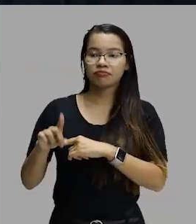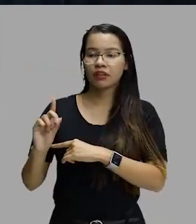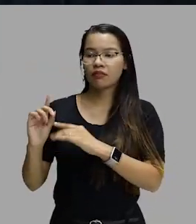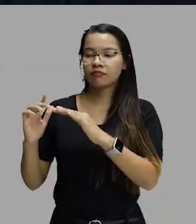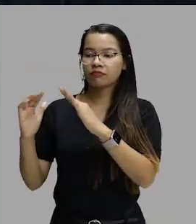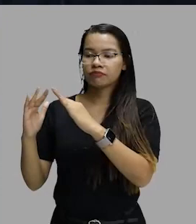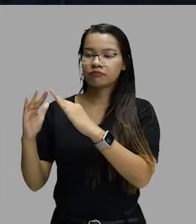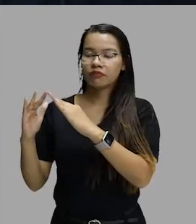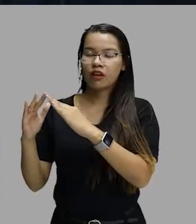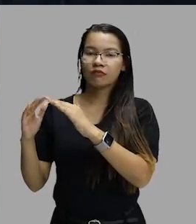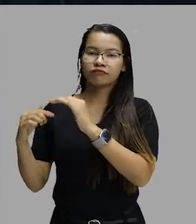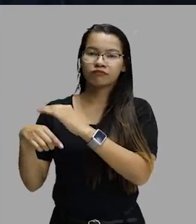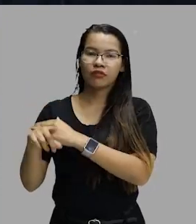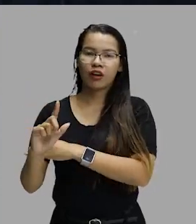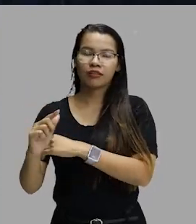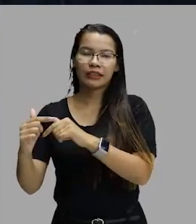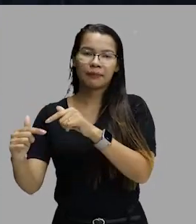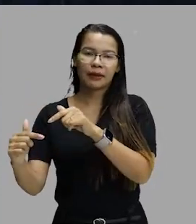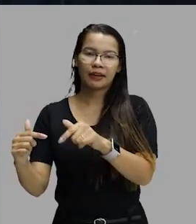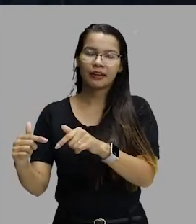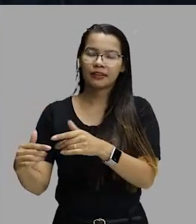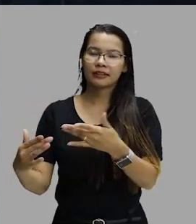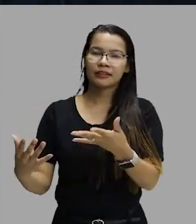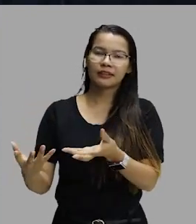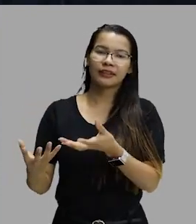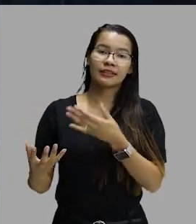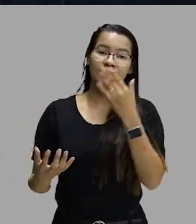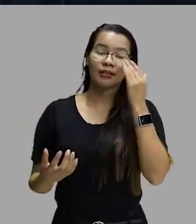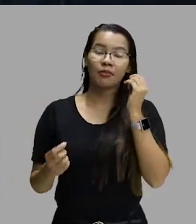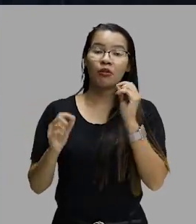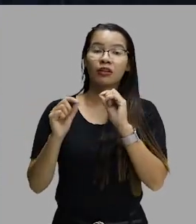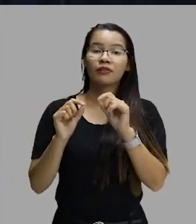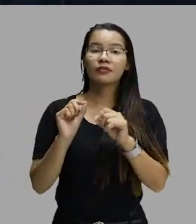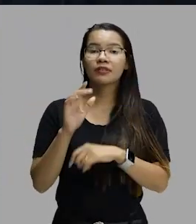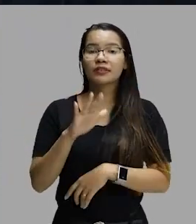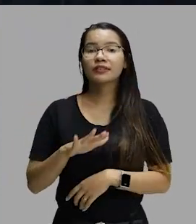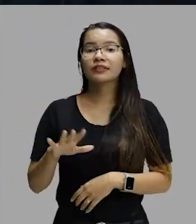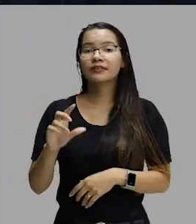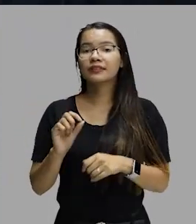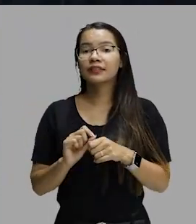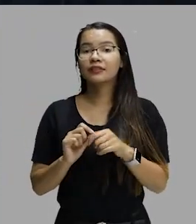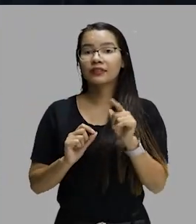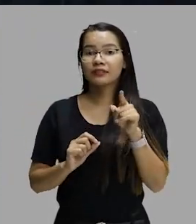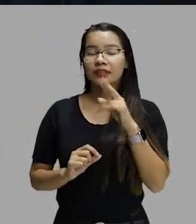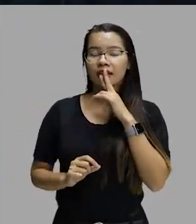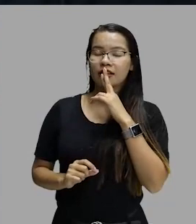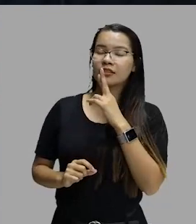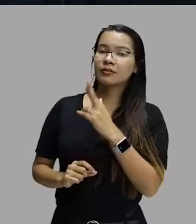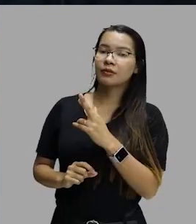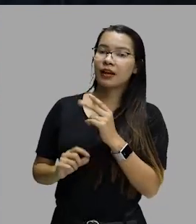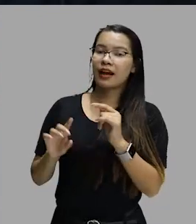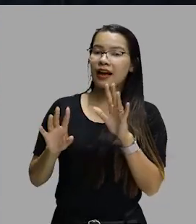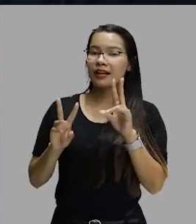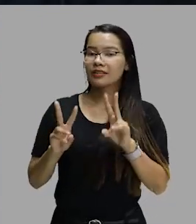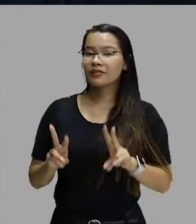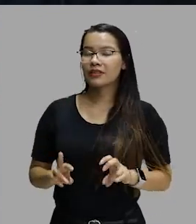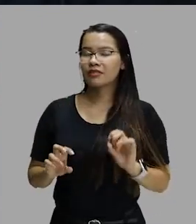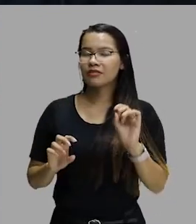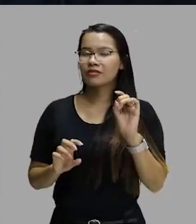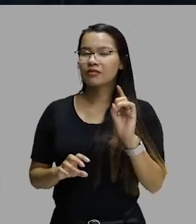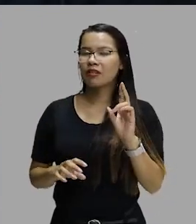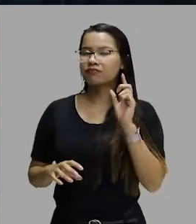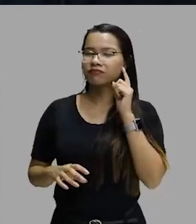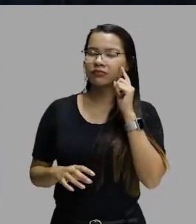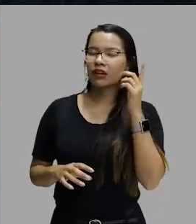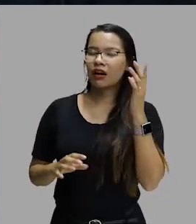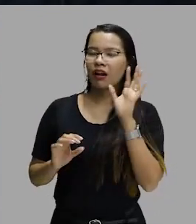fizeram, vocês vão relatar para eles, né? Às vezes a gente fala só de forma superficial das ideias, para eles